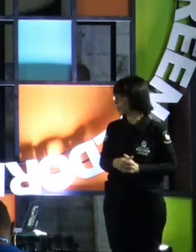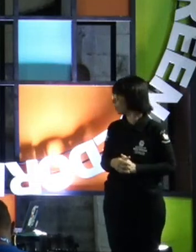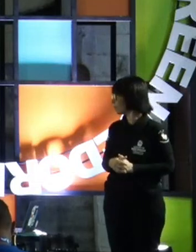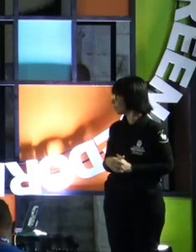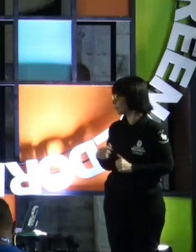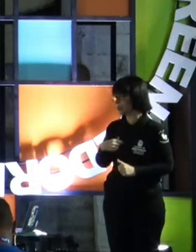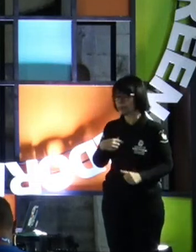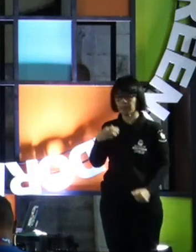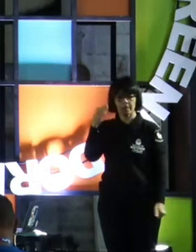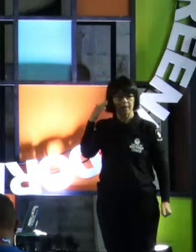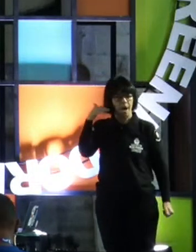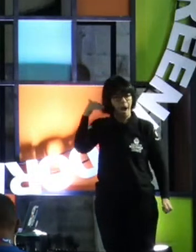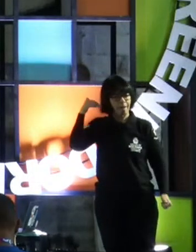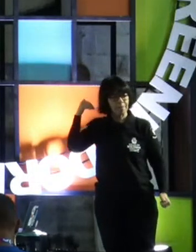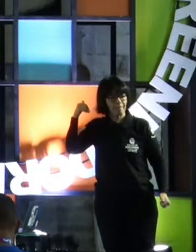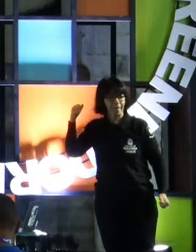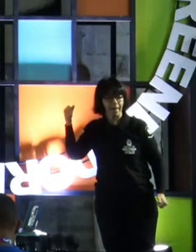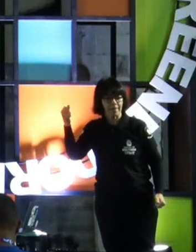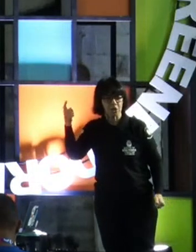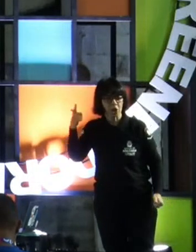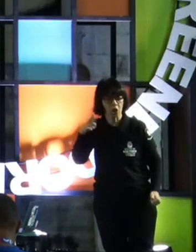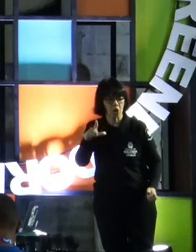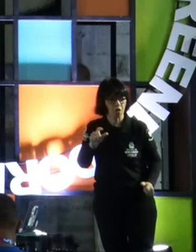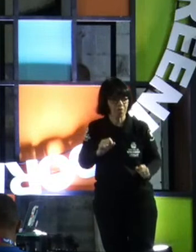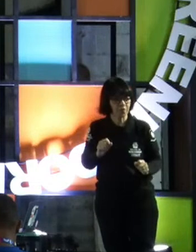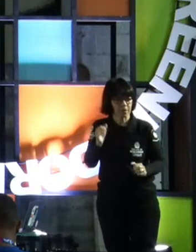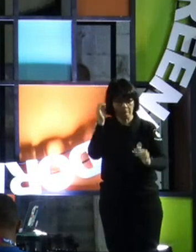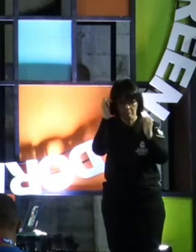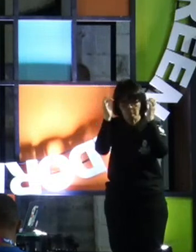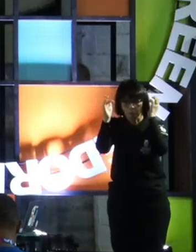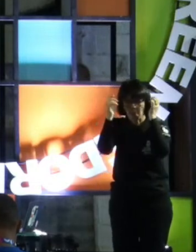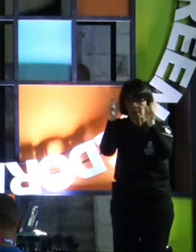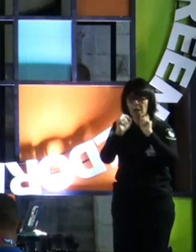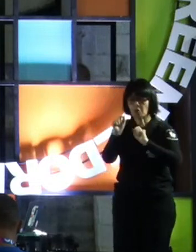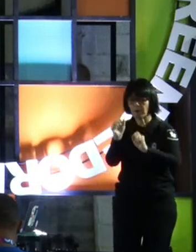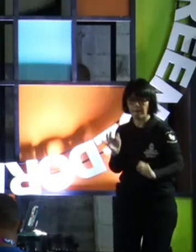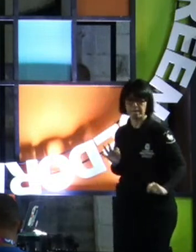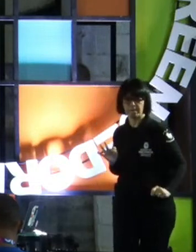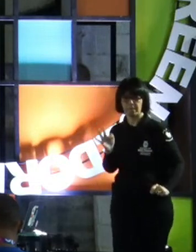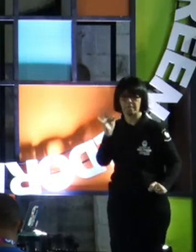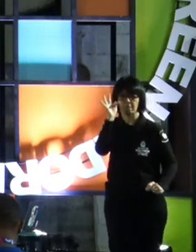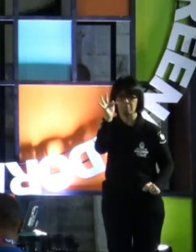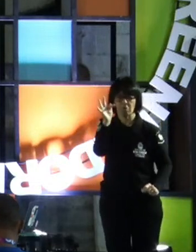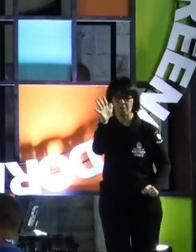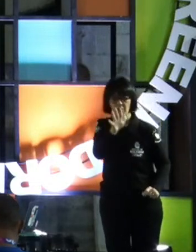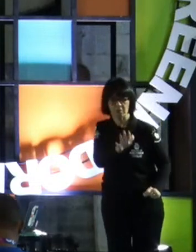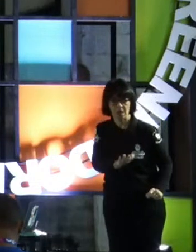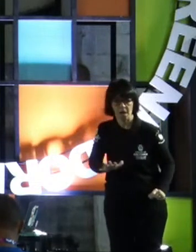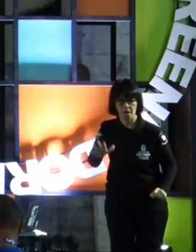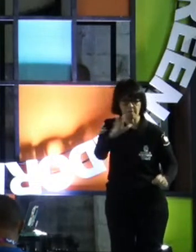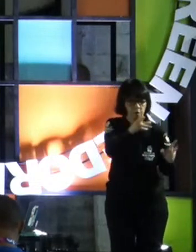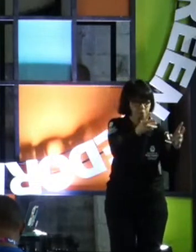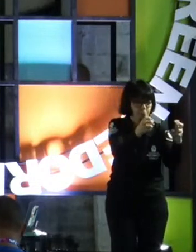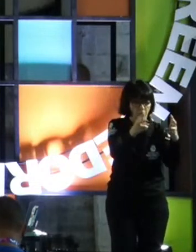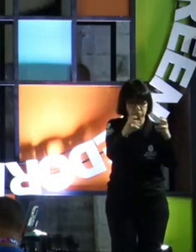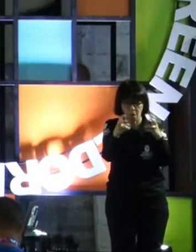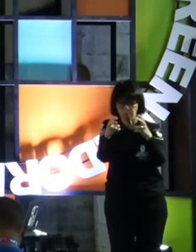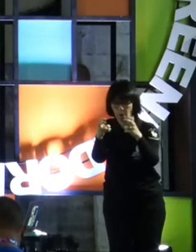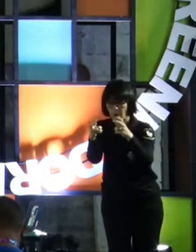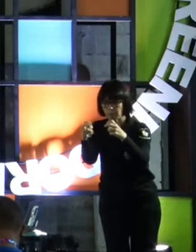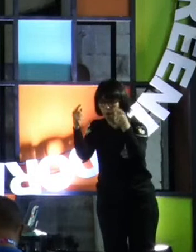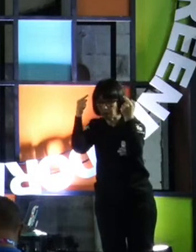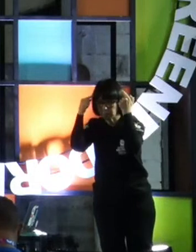E a minha viagem, a minha nova viagem, é que o futuro, na verdade, é um estado de percepção do juízo da